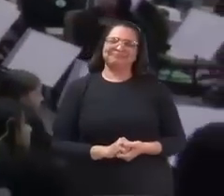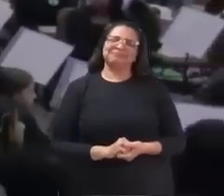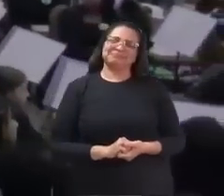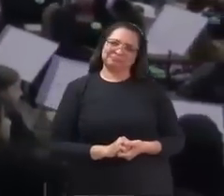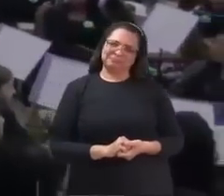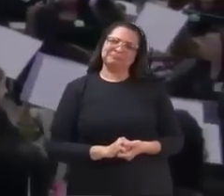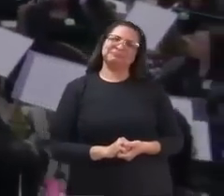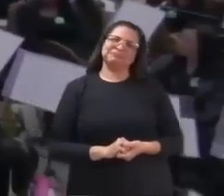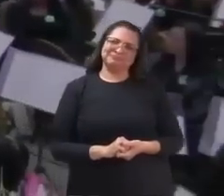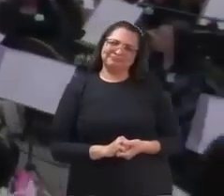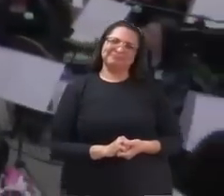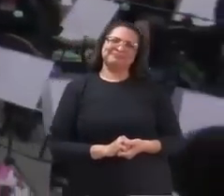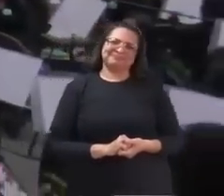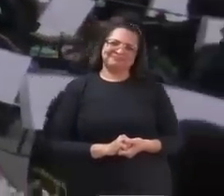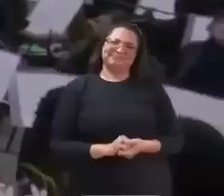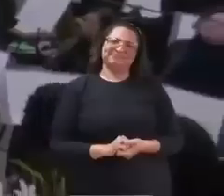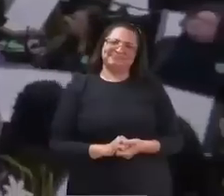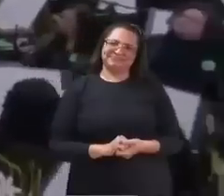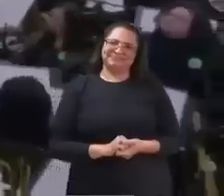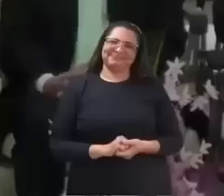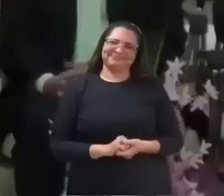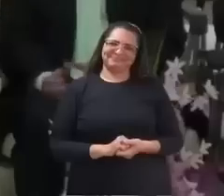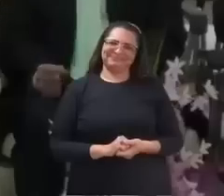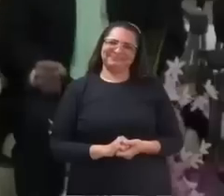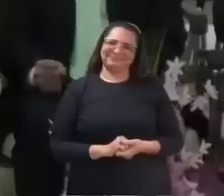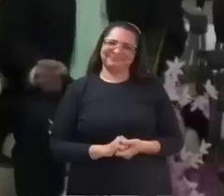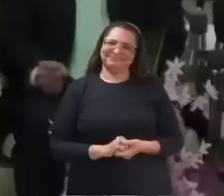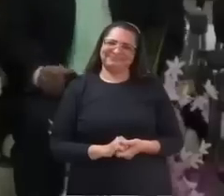Cadê elas?